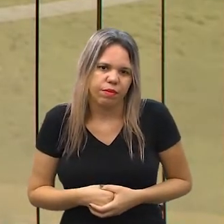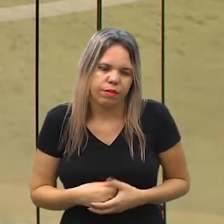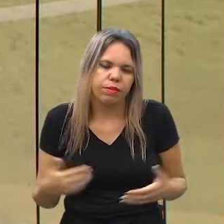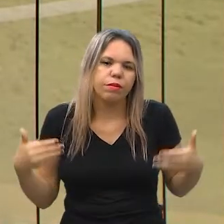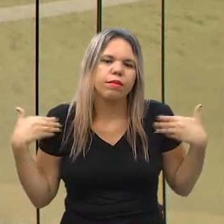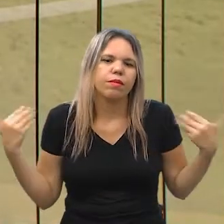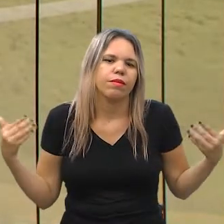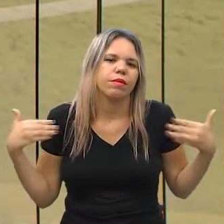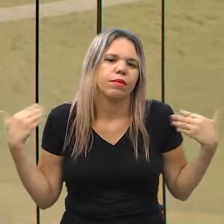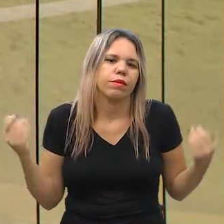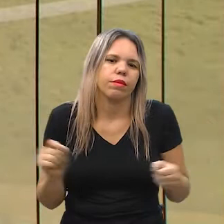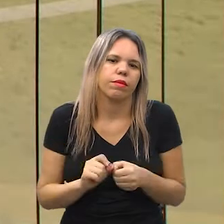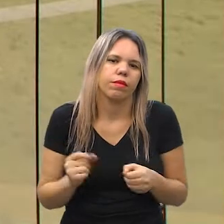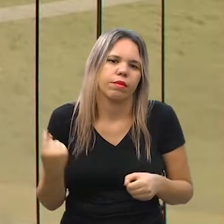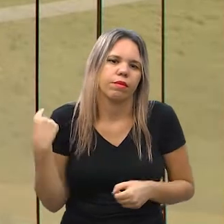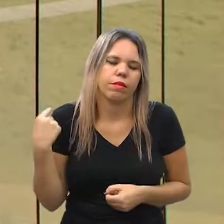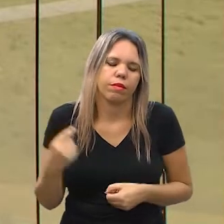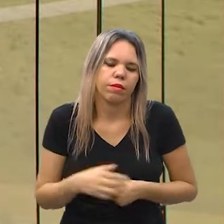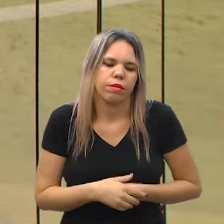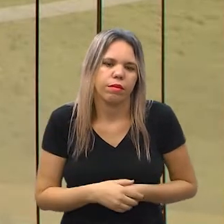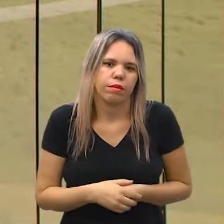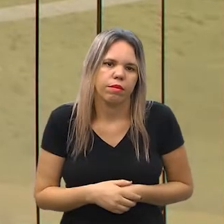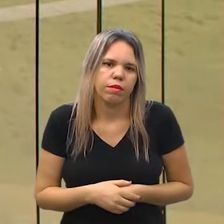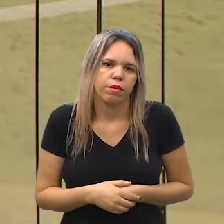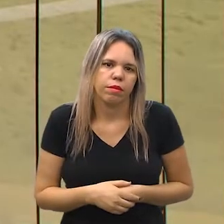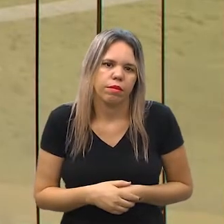um passeio, né, que nós fazíamos.